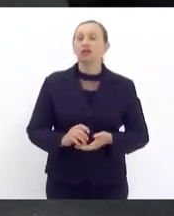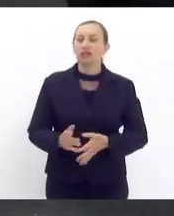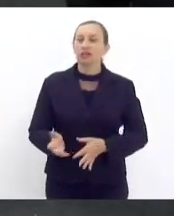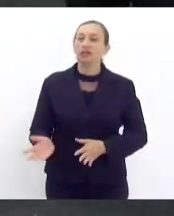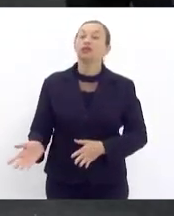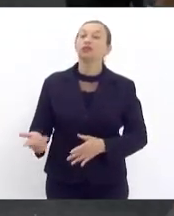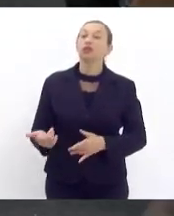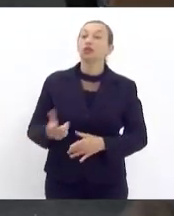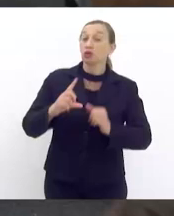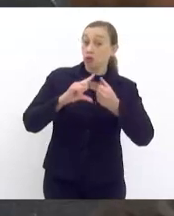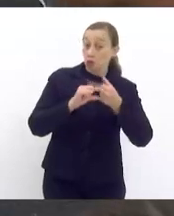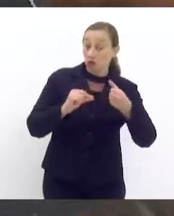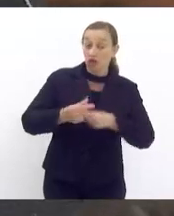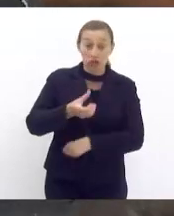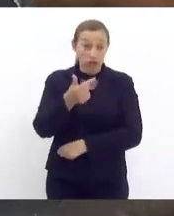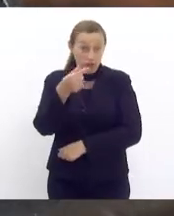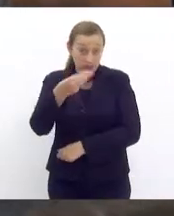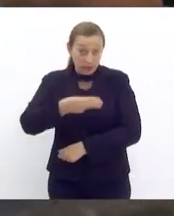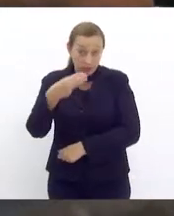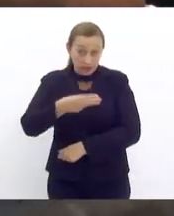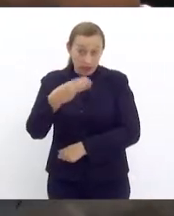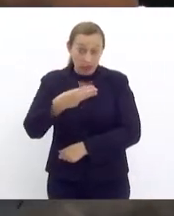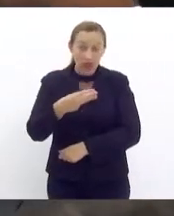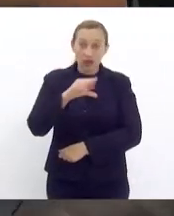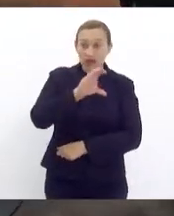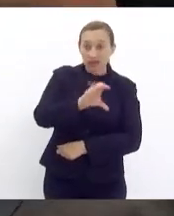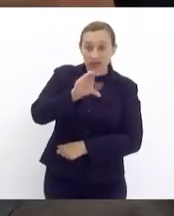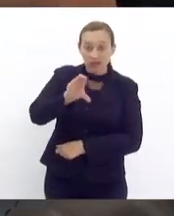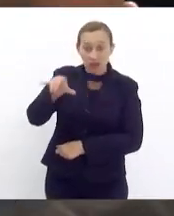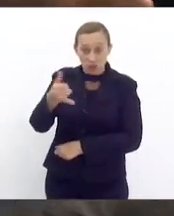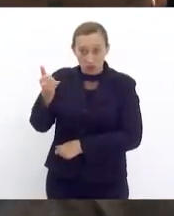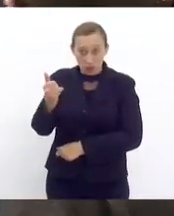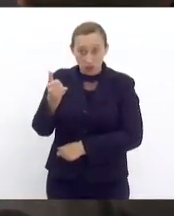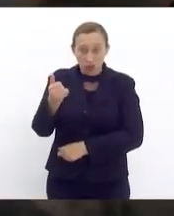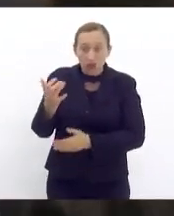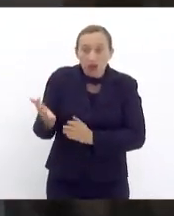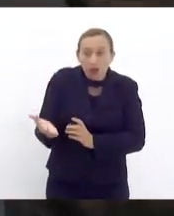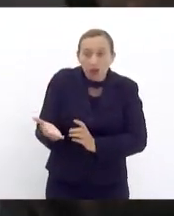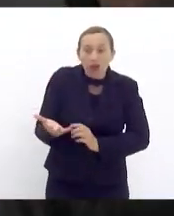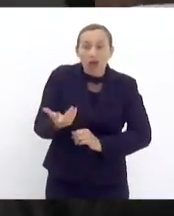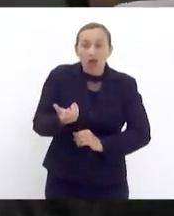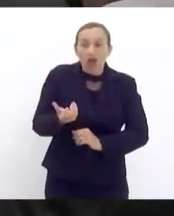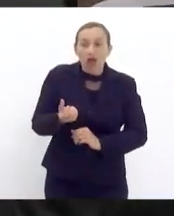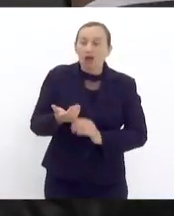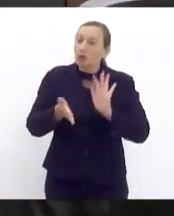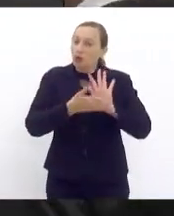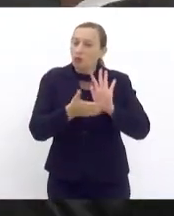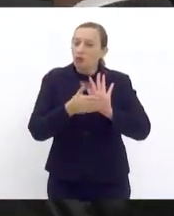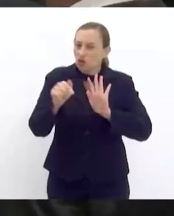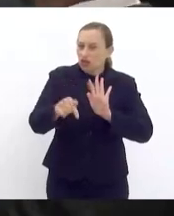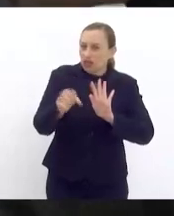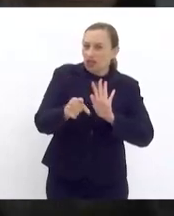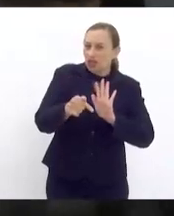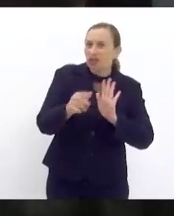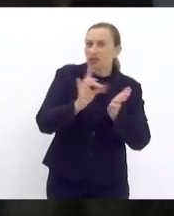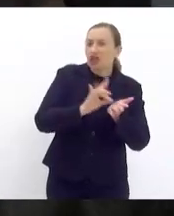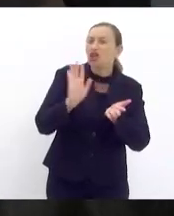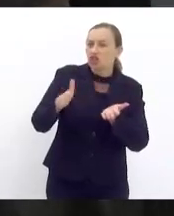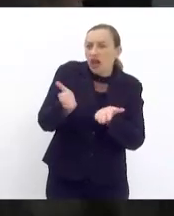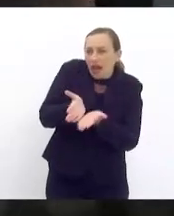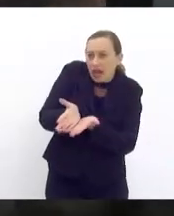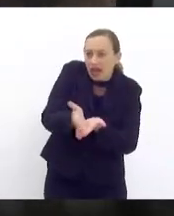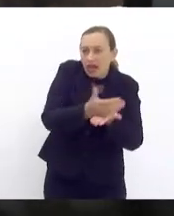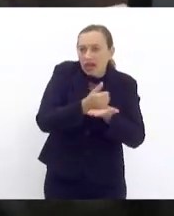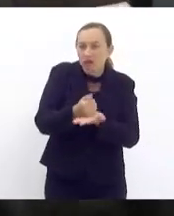no Artigo terceiro que a ccj é acolheu propôs aqui na verdade já acolhe as